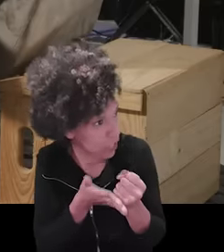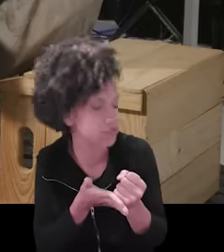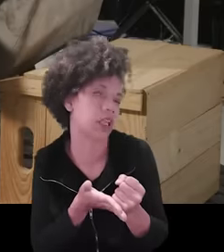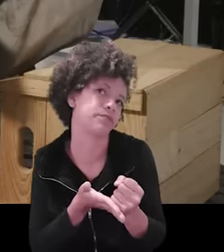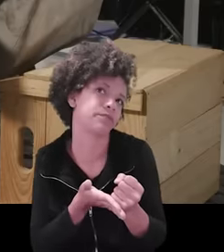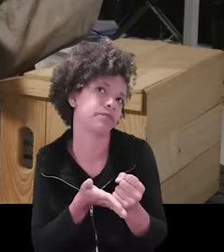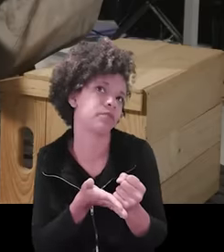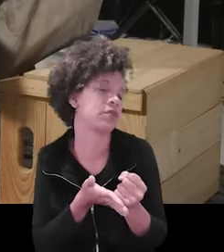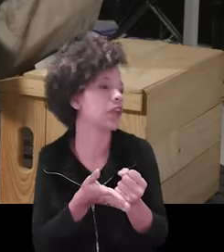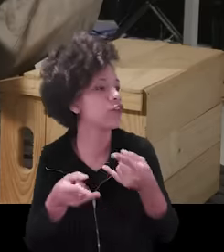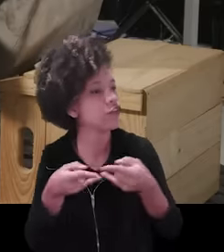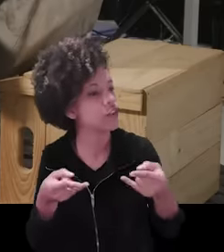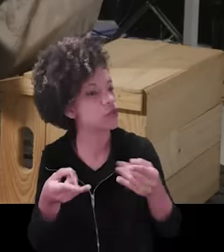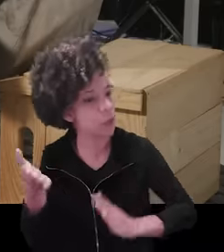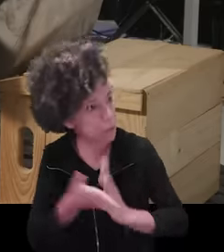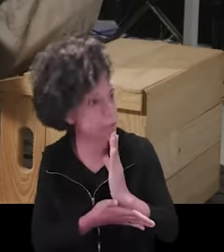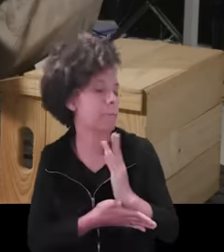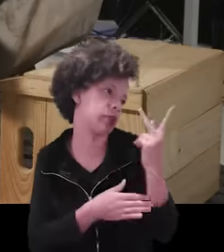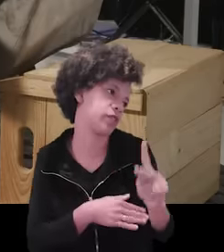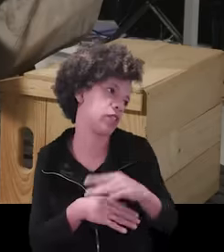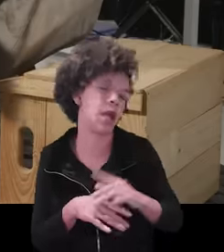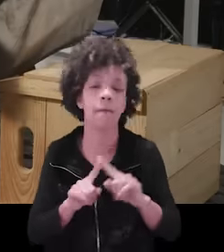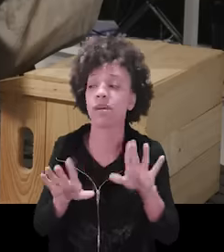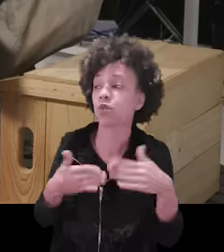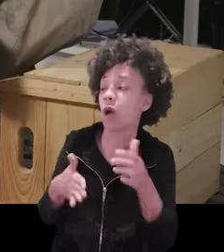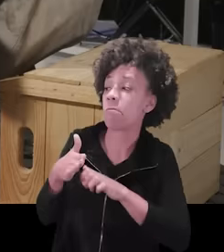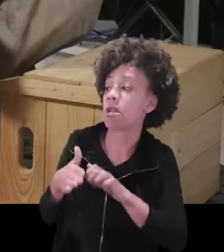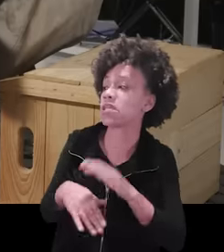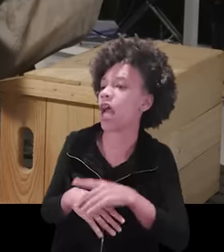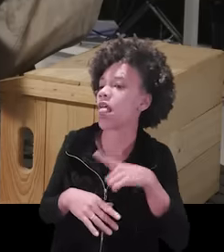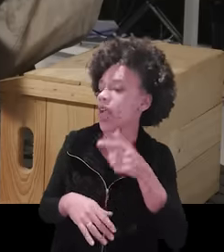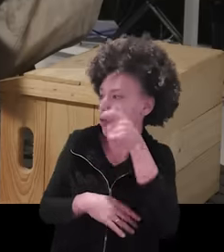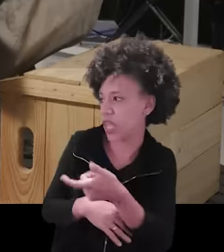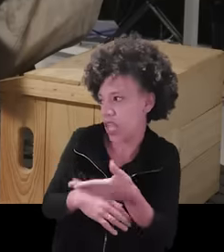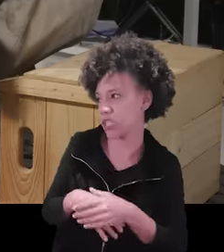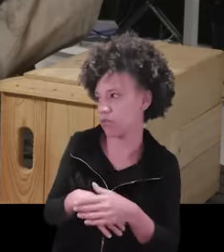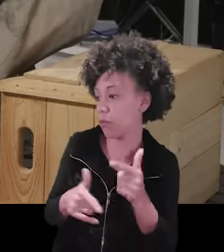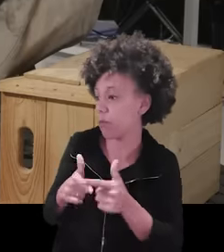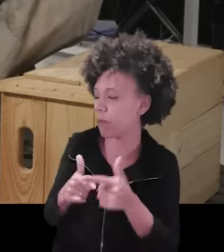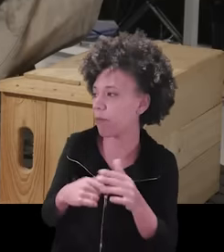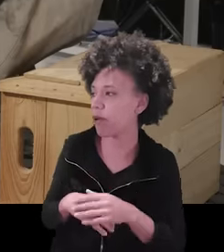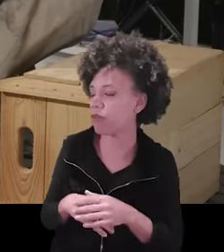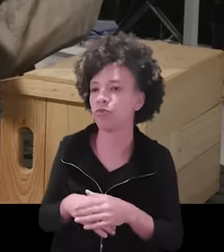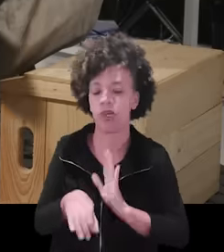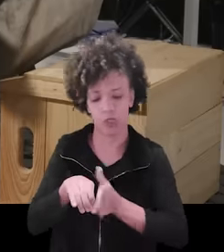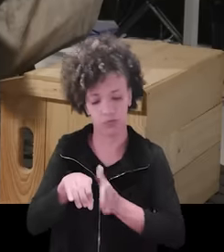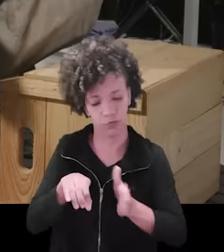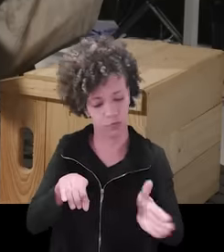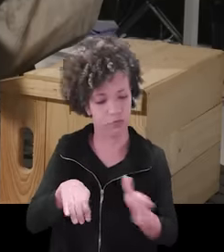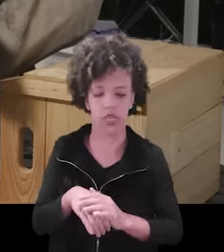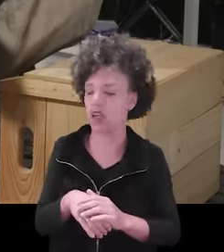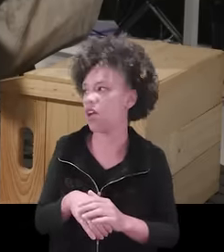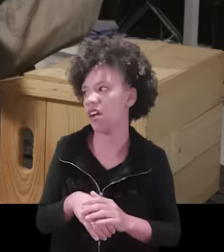contratar ela ela vai dar entrada no visto para você qual empresa tá afim de fazer isso né Talvez seja esse o problema Carlos parece que ela corta